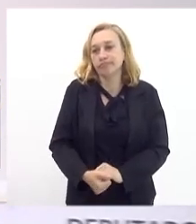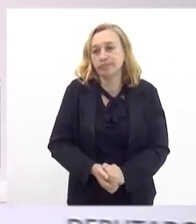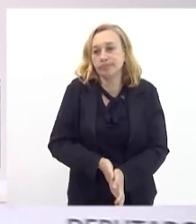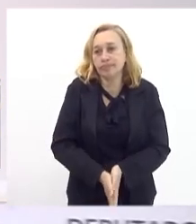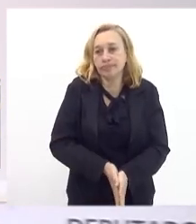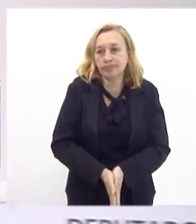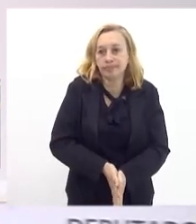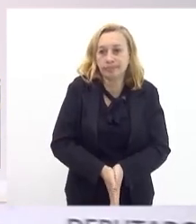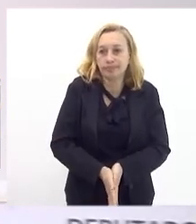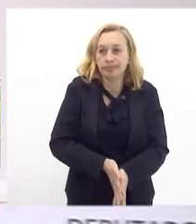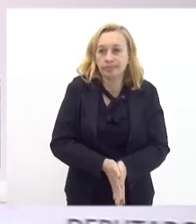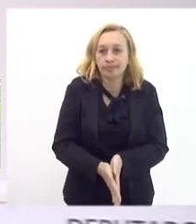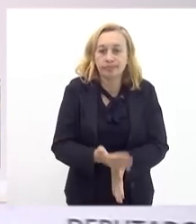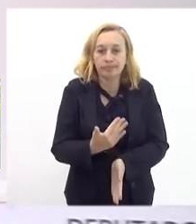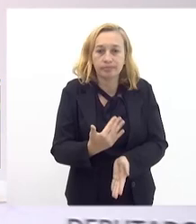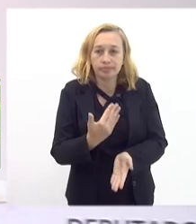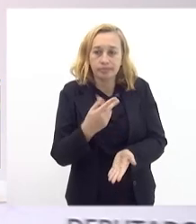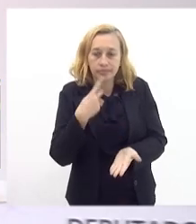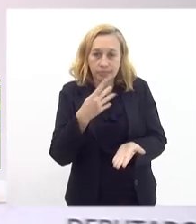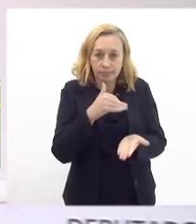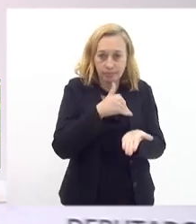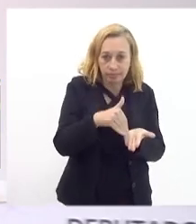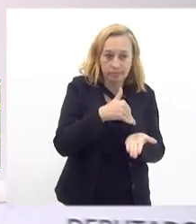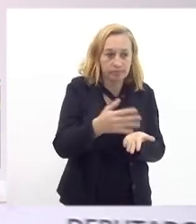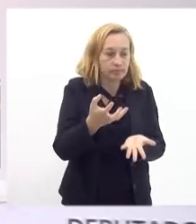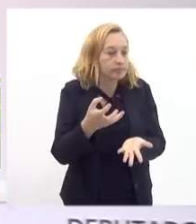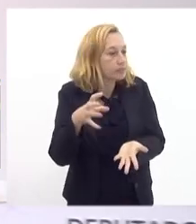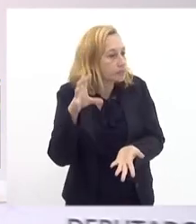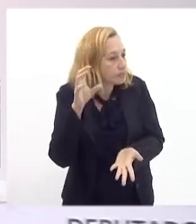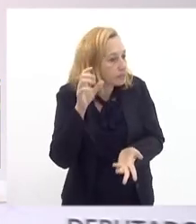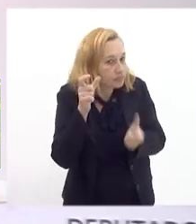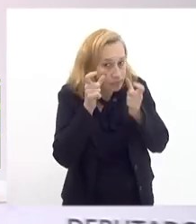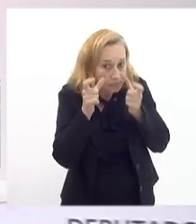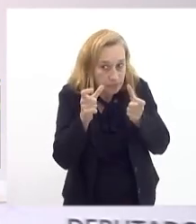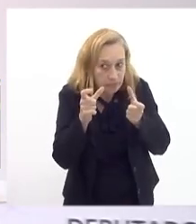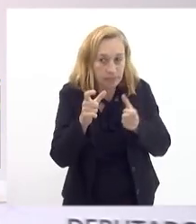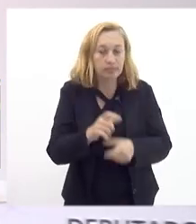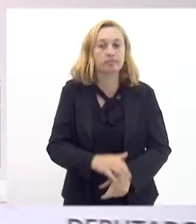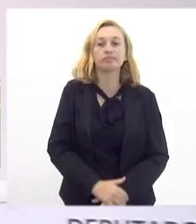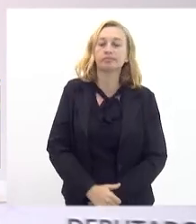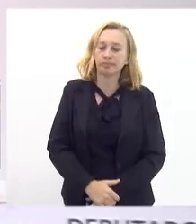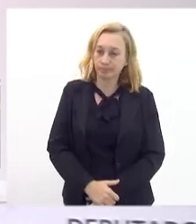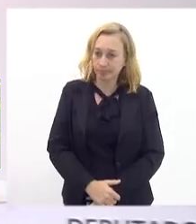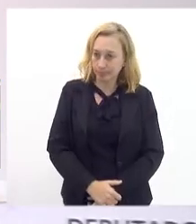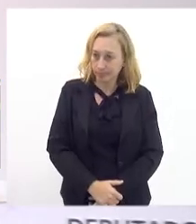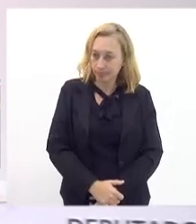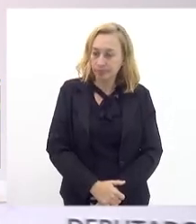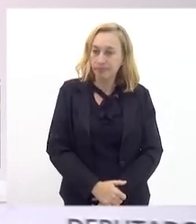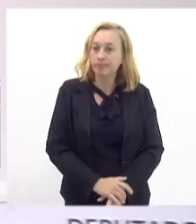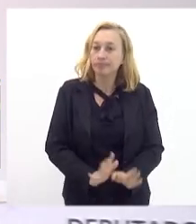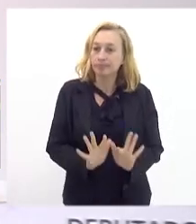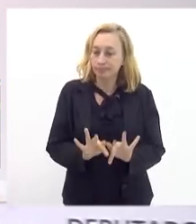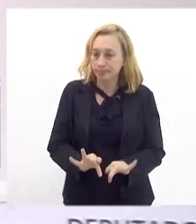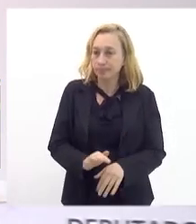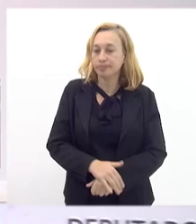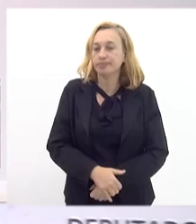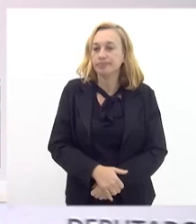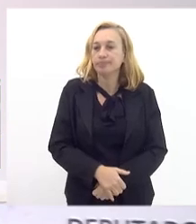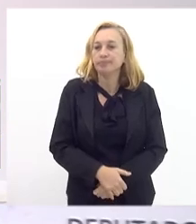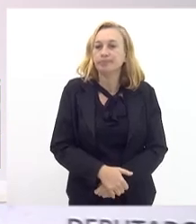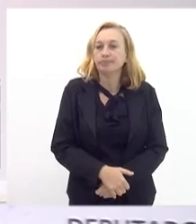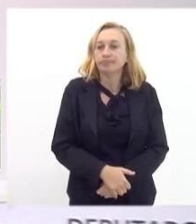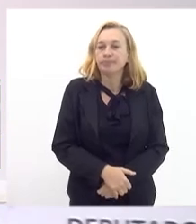e por favor eu tô falando para o secretário eu quero que ele escute e é e finalmente